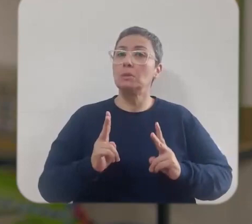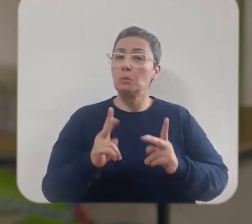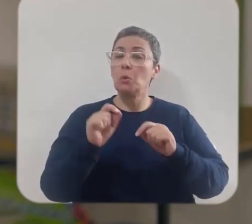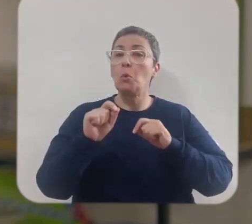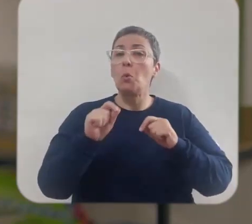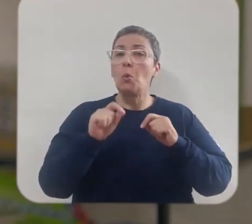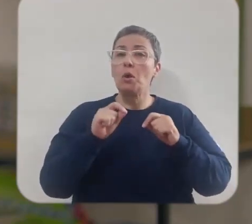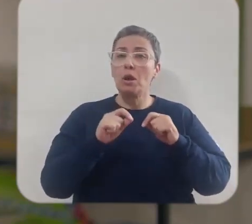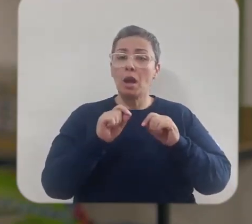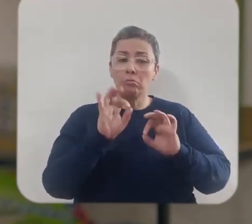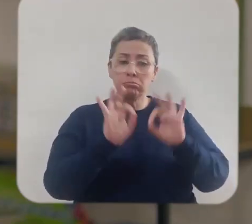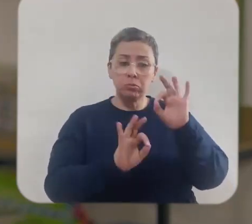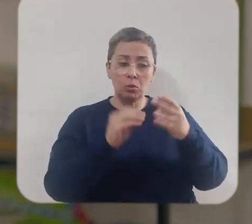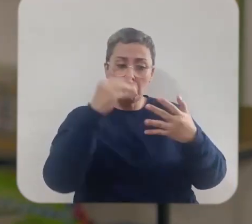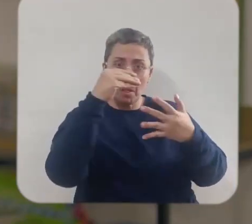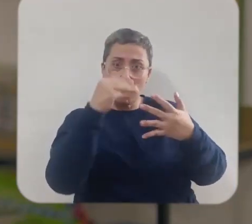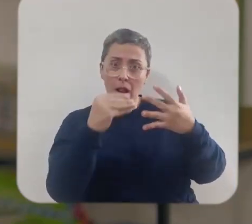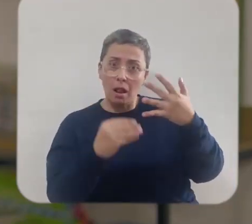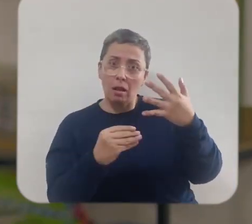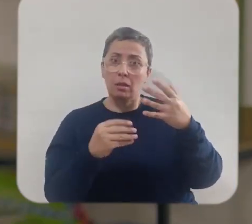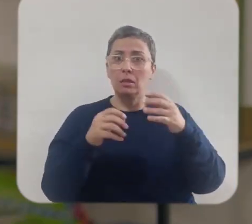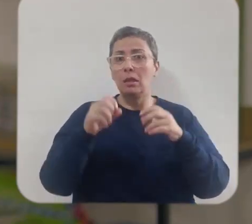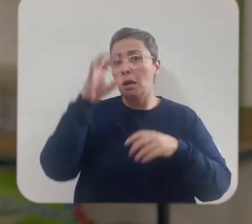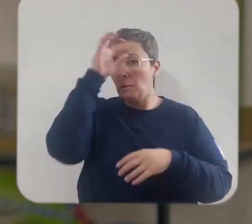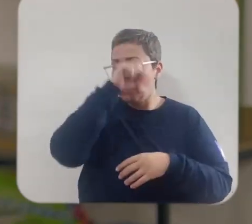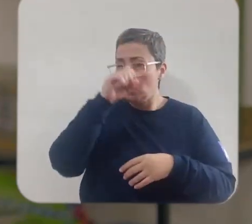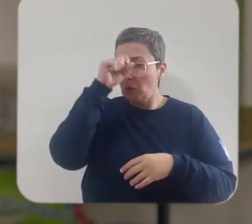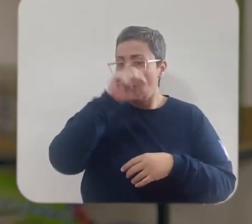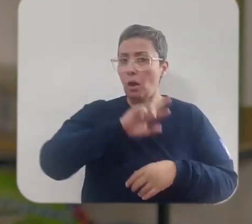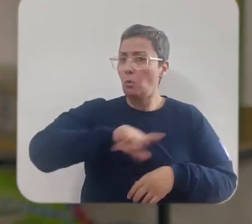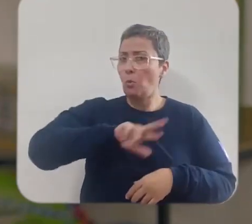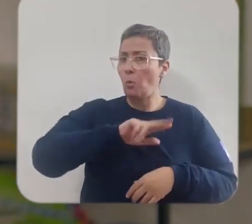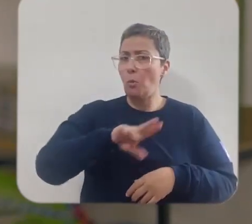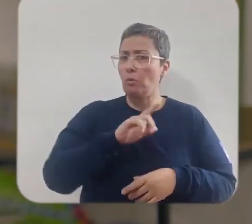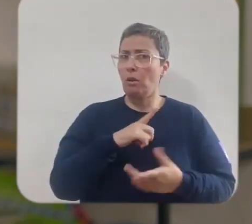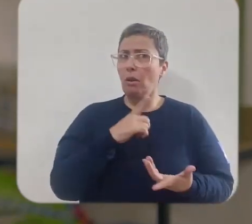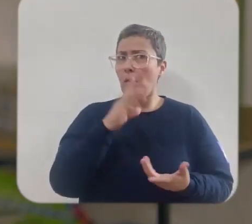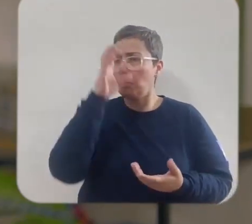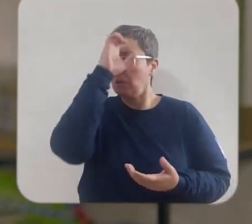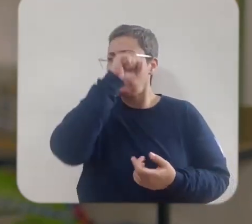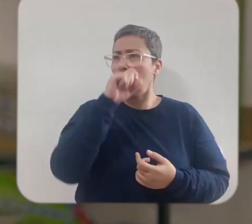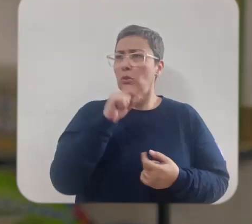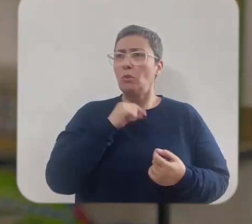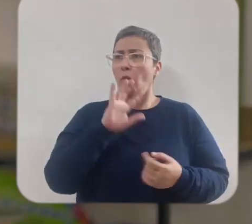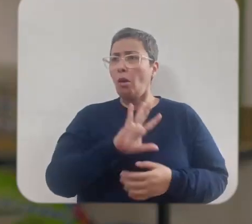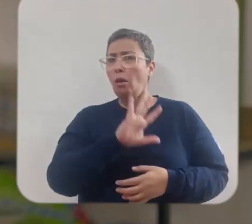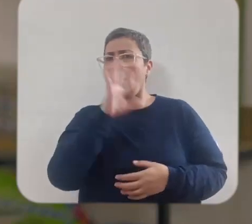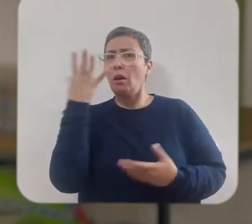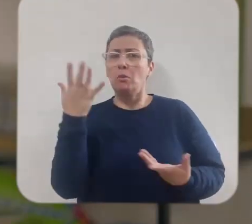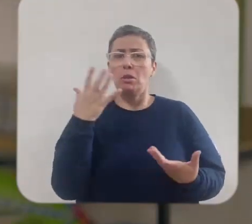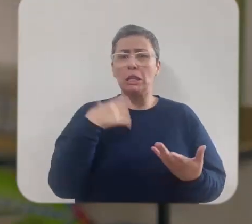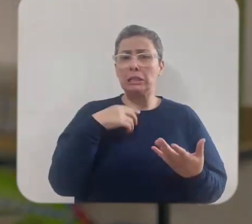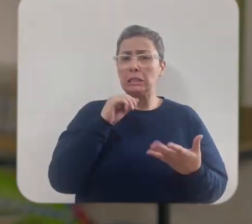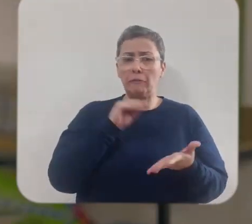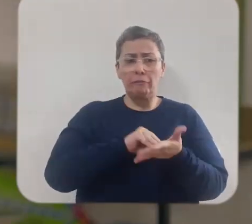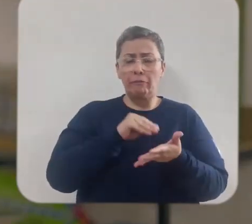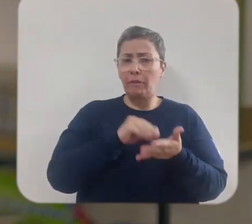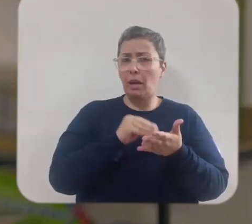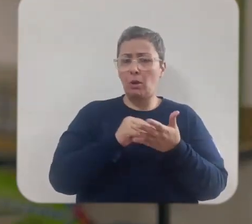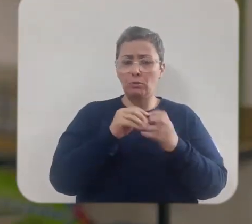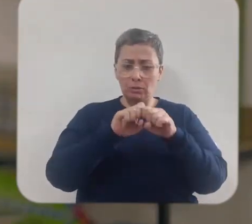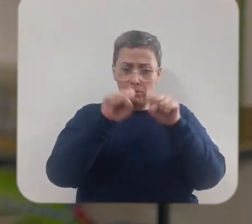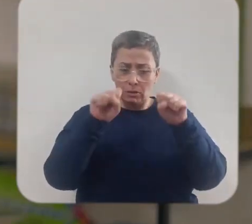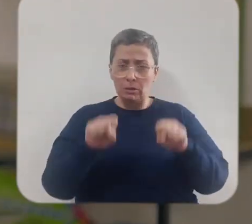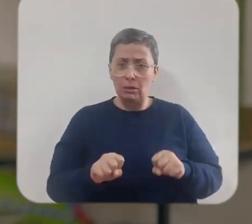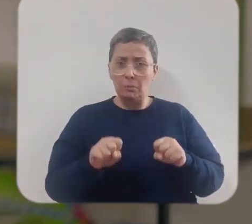sempre sistematizar a aprendizagem. Não existe, né, uma aprendizagem que vai ocorrer de forma não sistematizada.